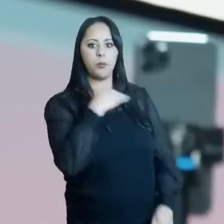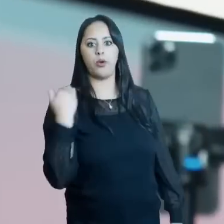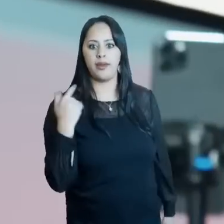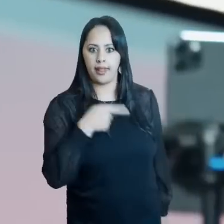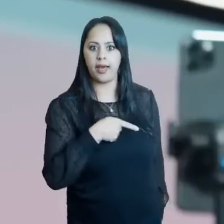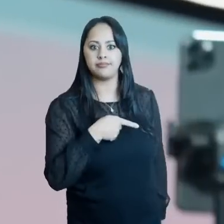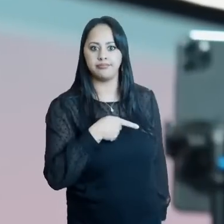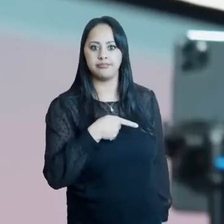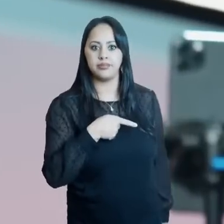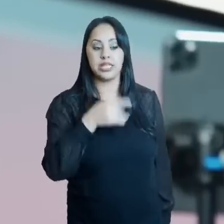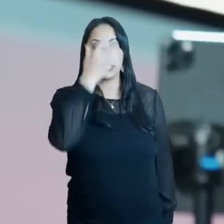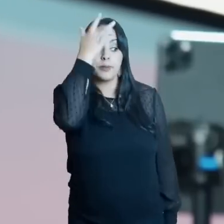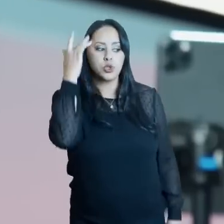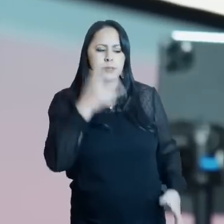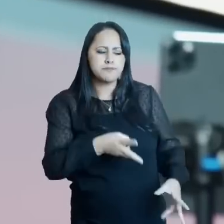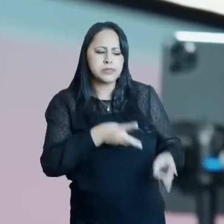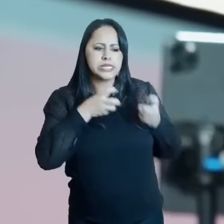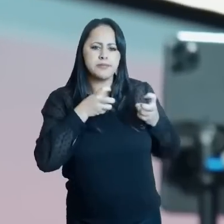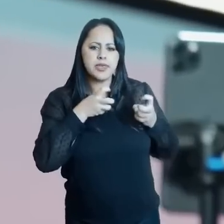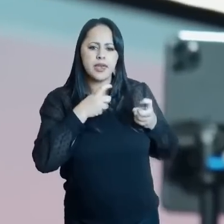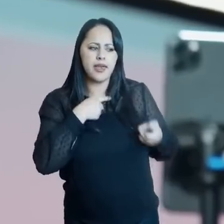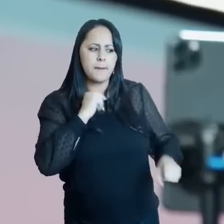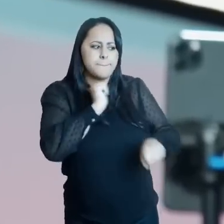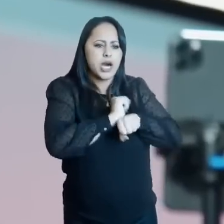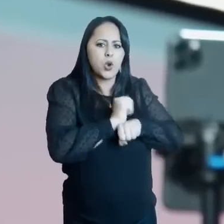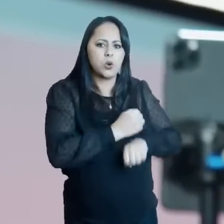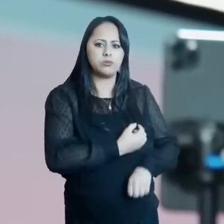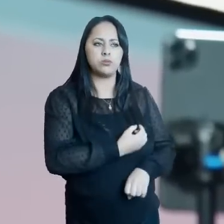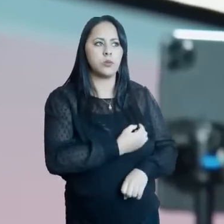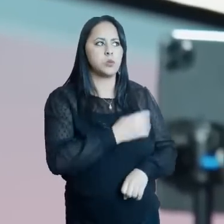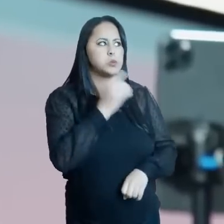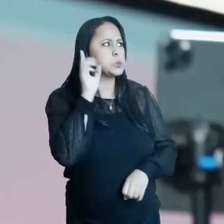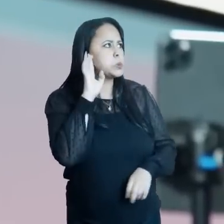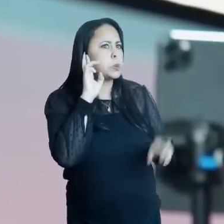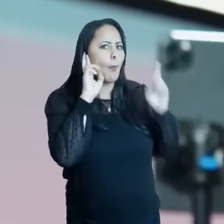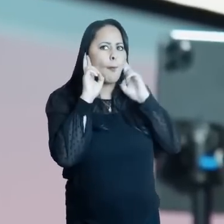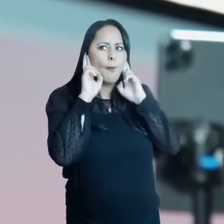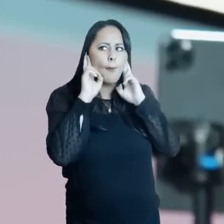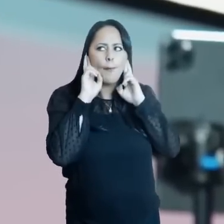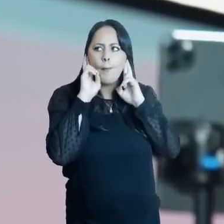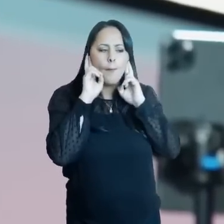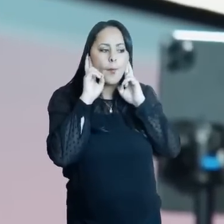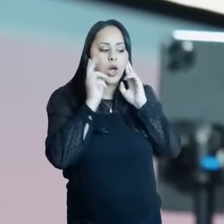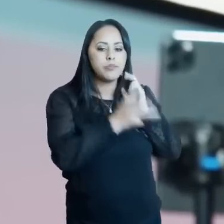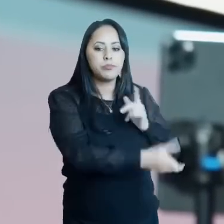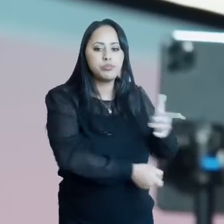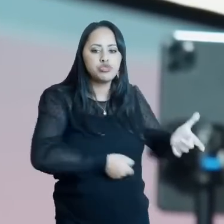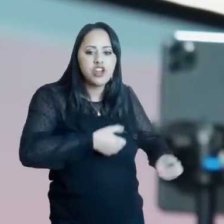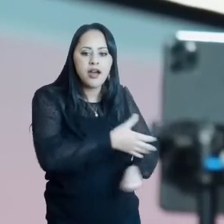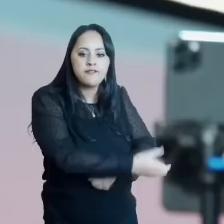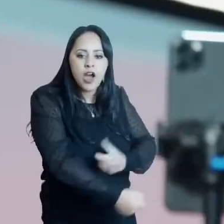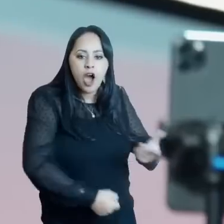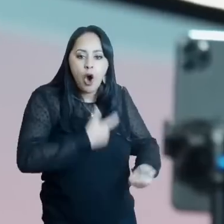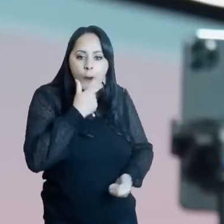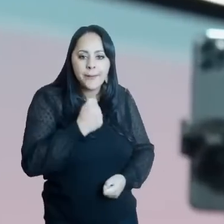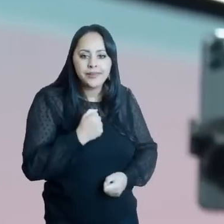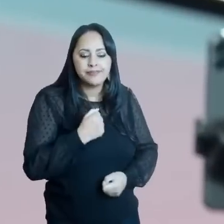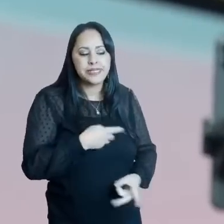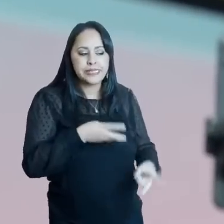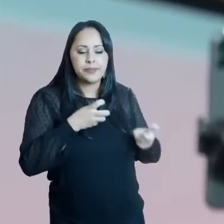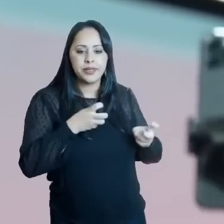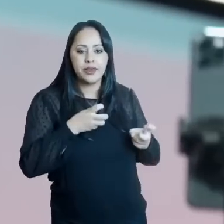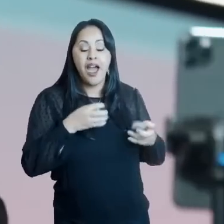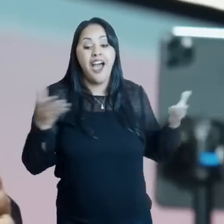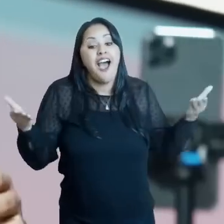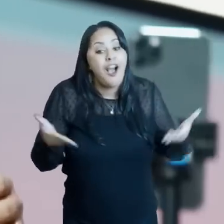Daí chegou-se, aí veio ele em formato de homem, Jesus Cristo, veio, morreu